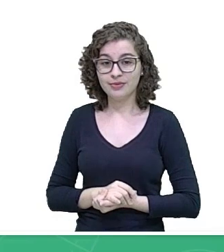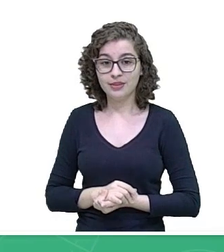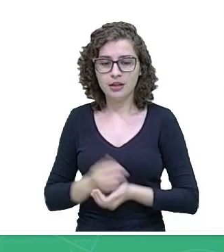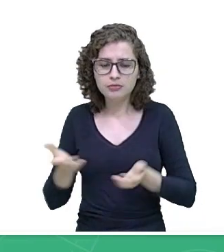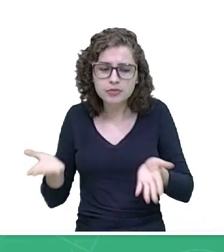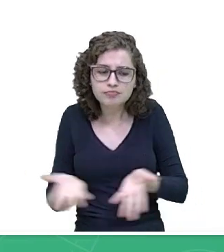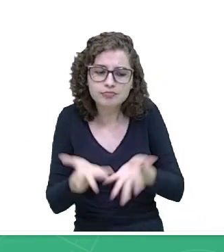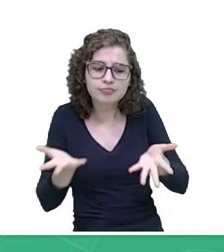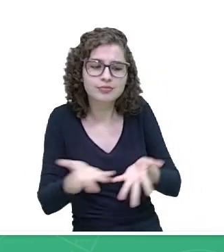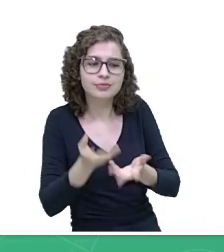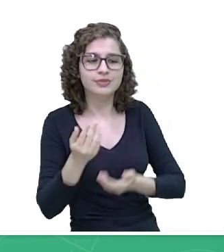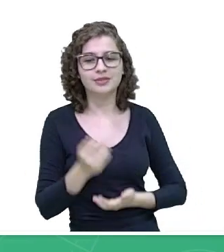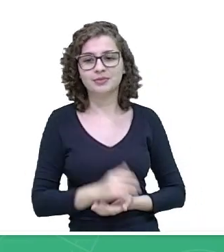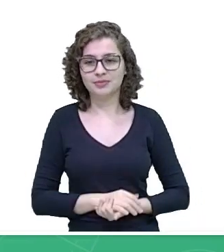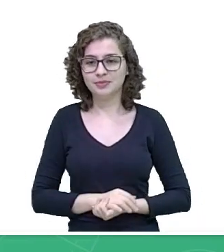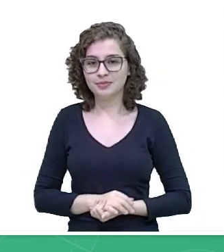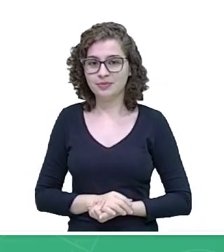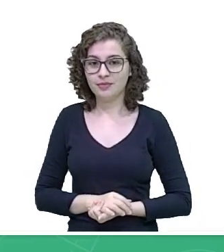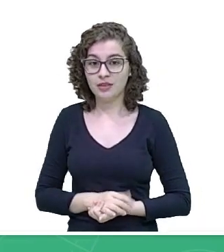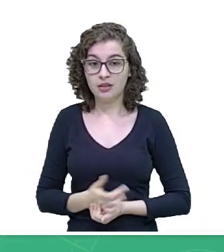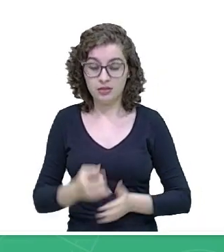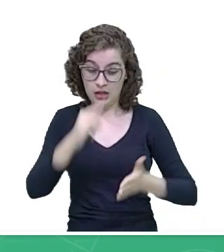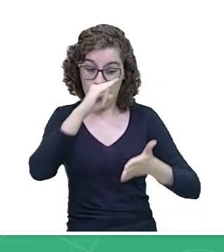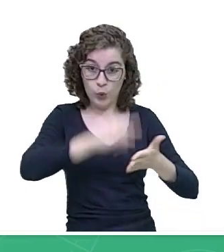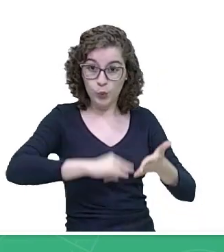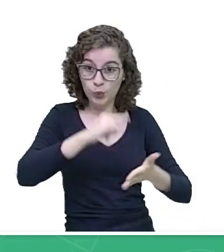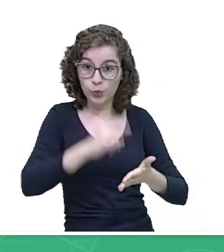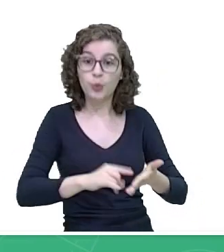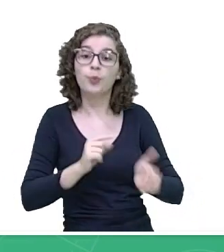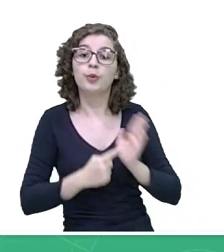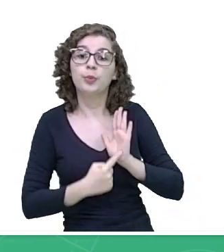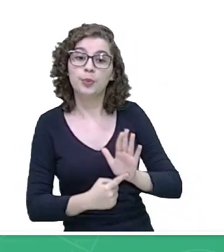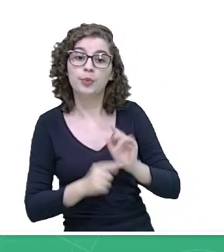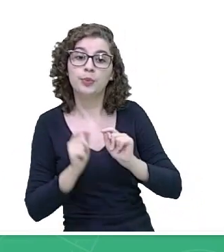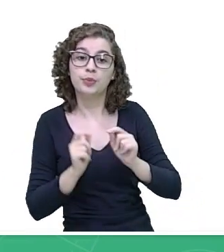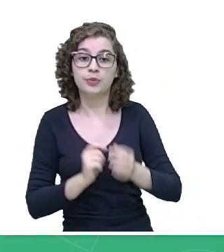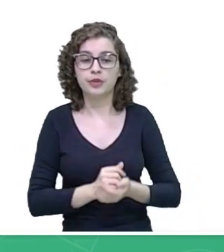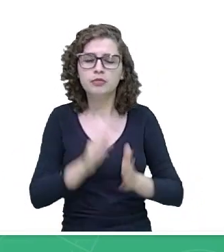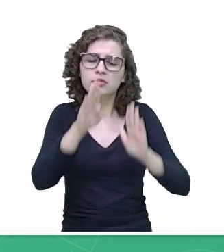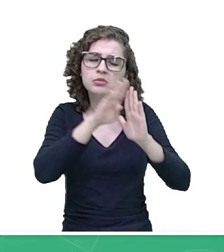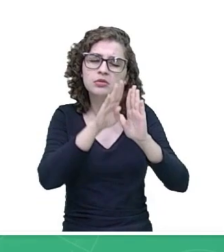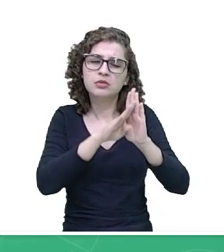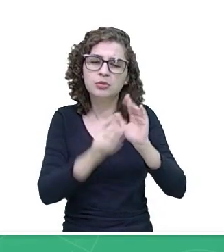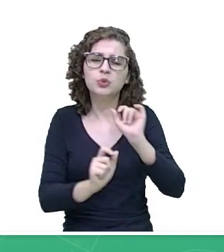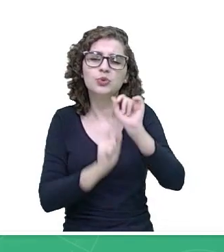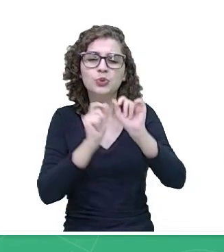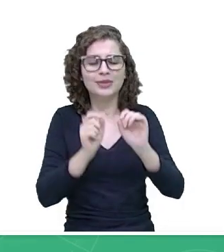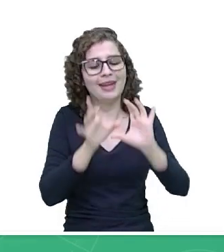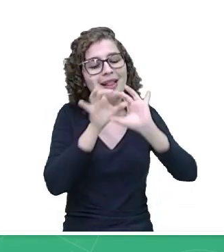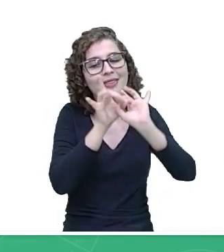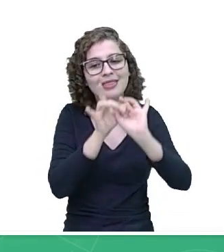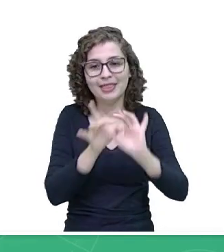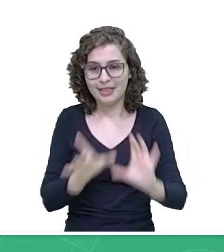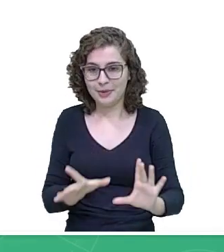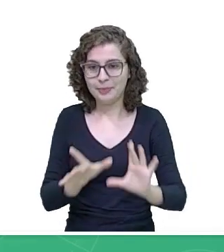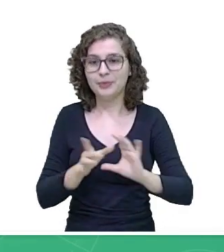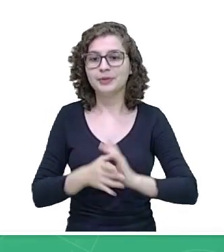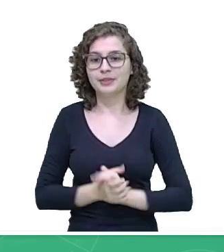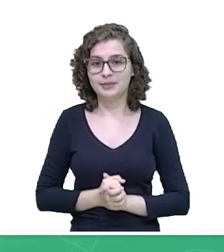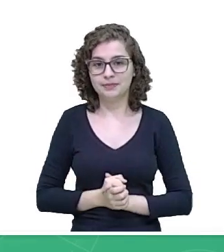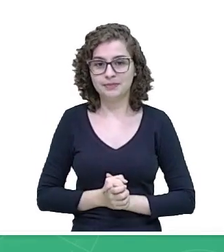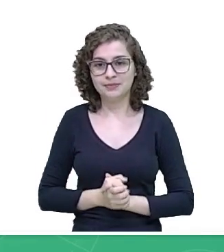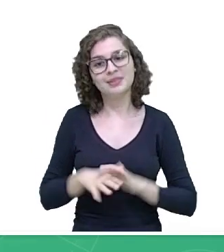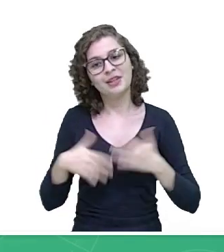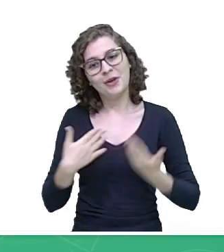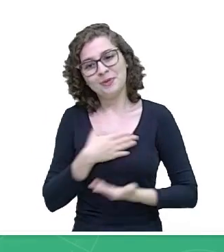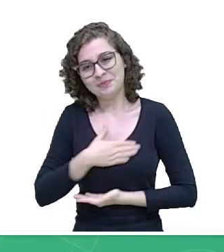contribuir muito para isso. Então, essa declaração, ela mostra os primeiros princípios da ideia de democracia, tudo bem? Então, décima etapa, foi